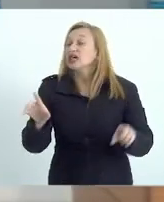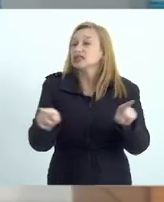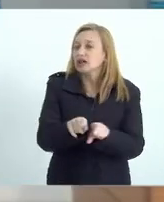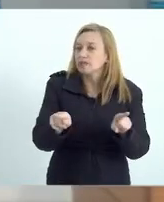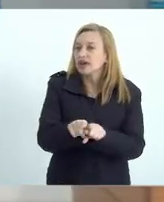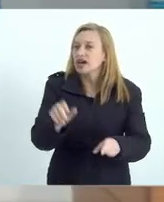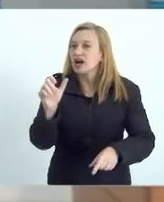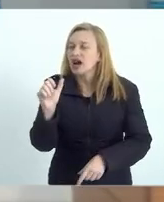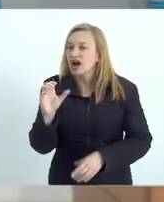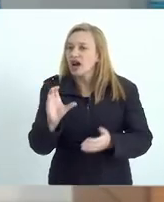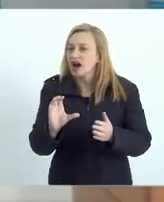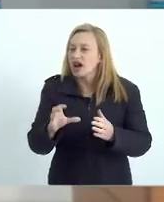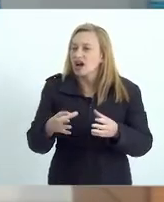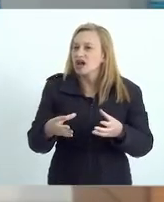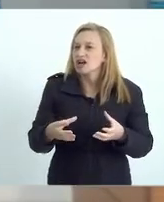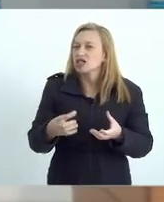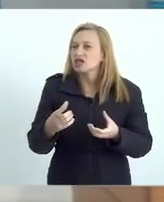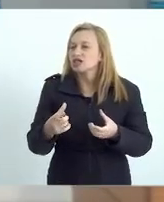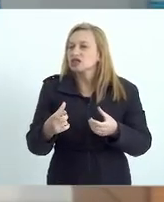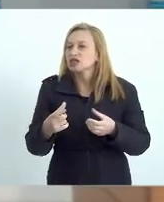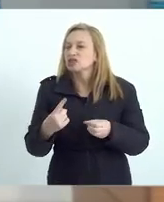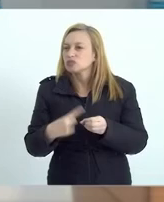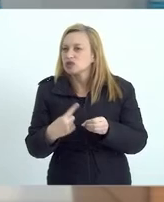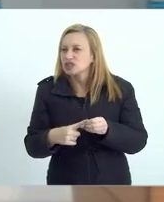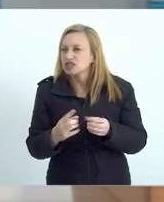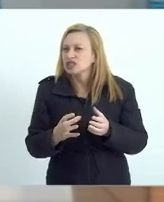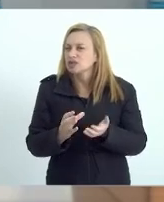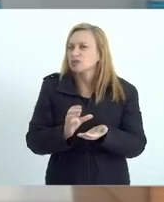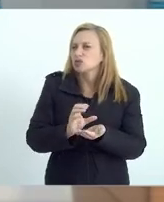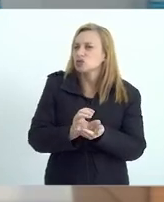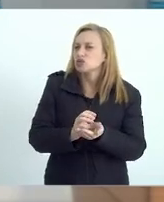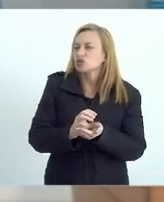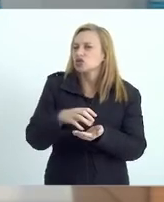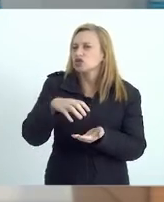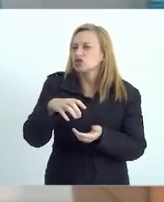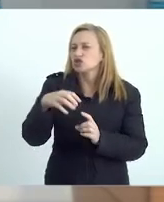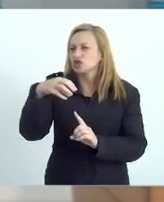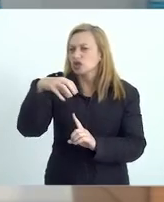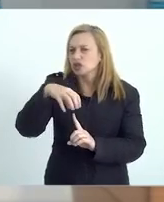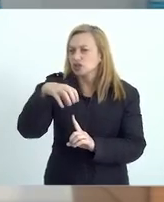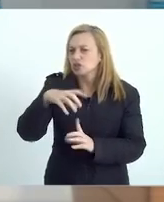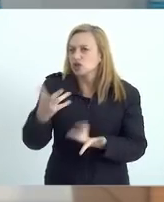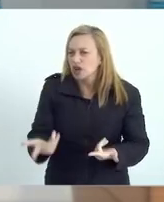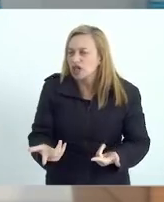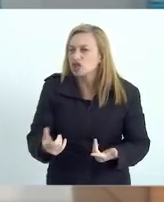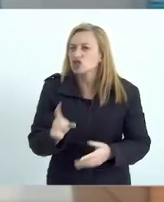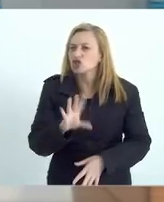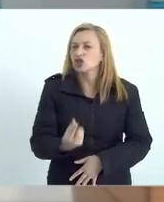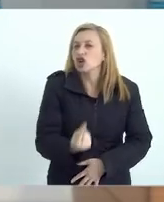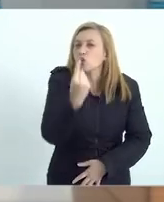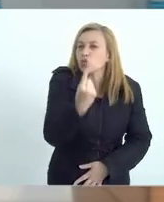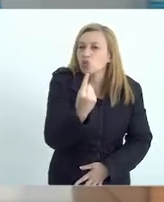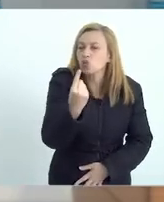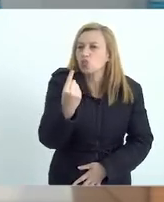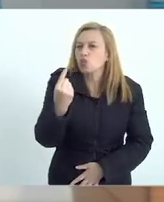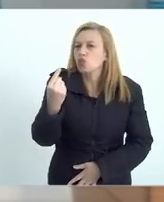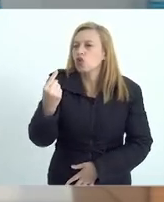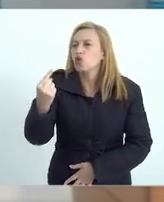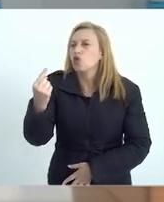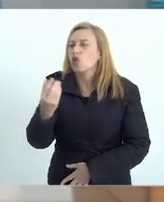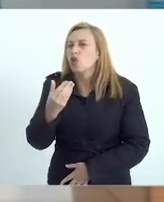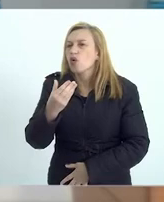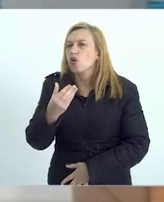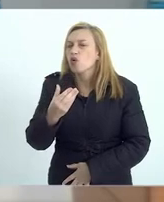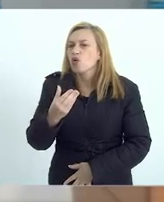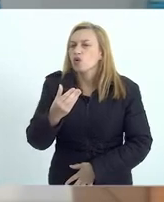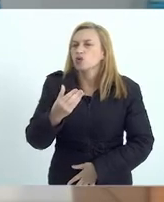preocupado Só tem um guarda vida na praia de Lopes Mendes e quem conhece aqui a praia de